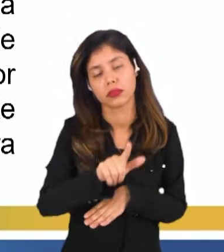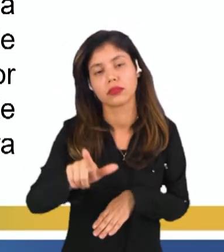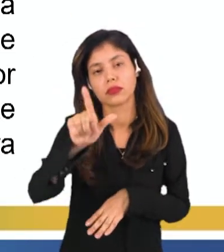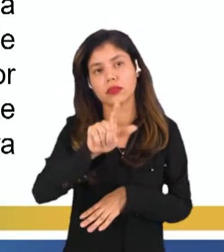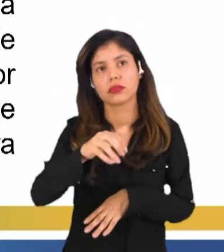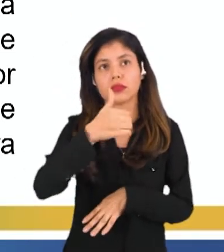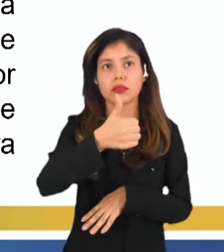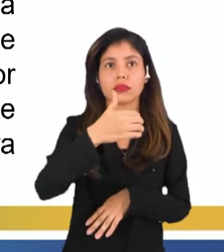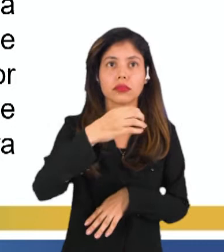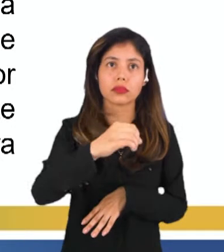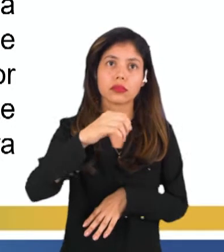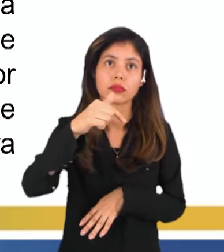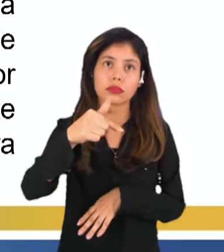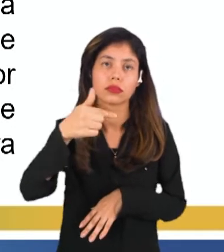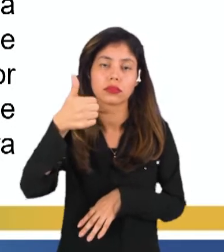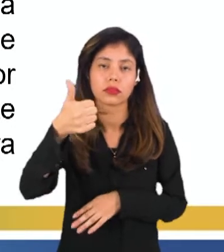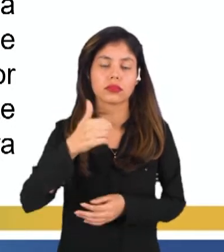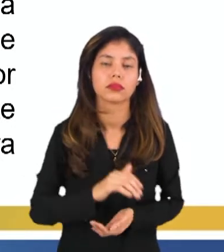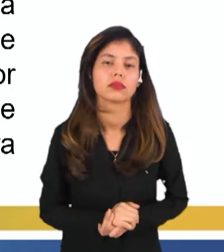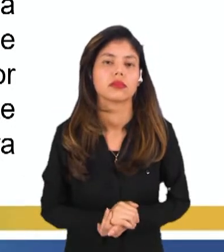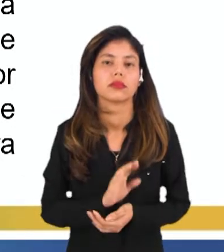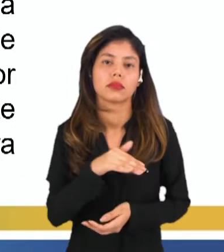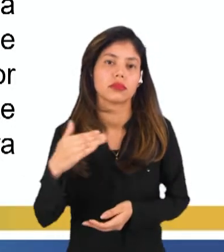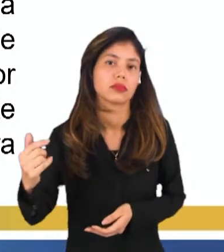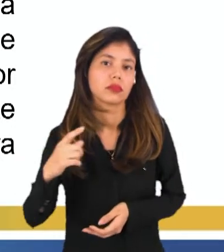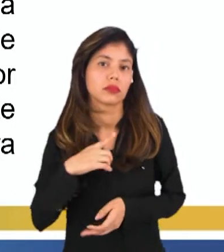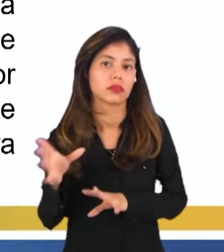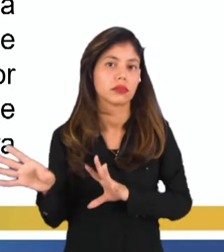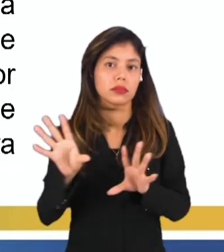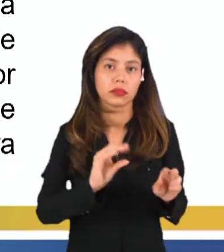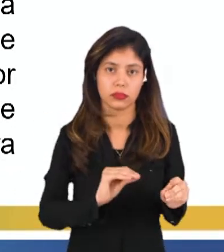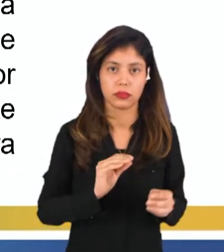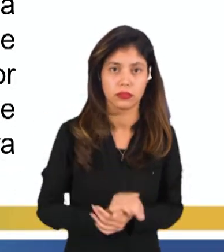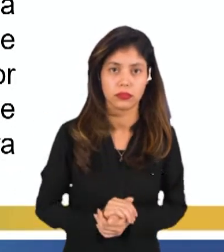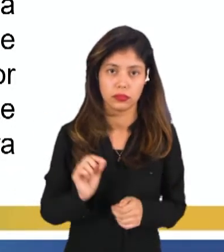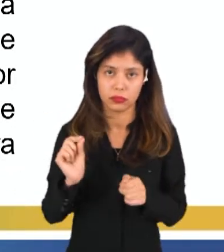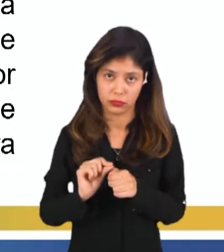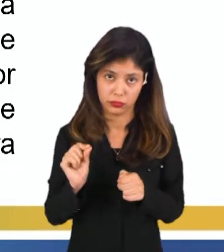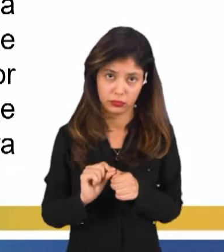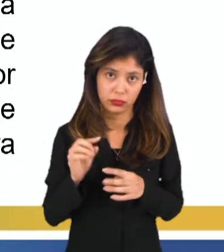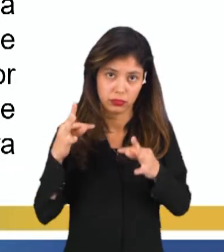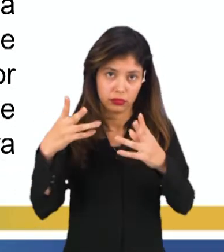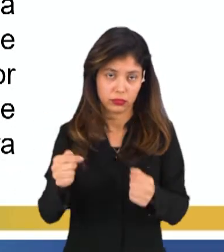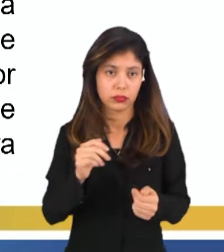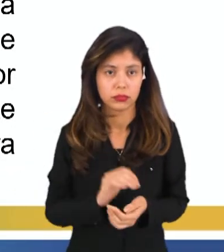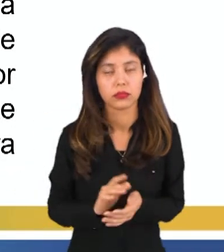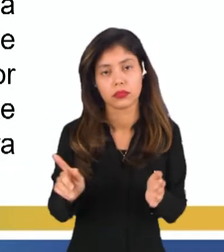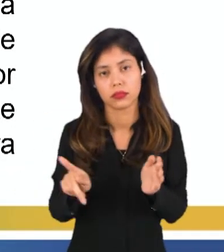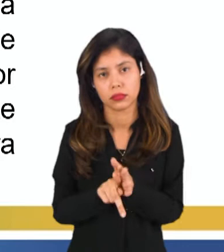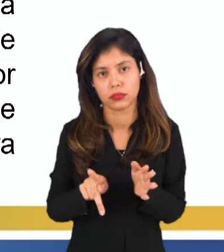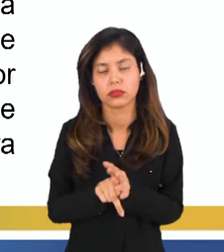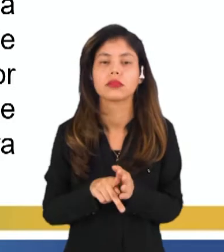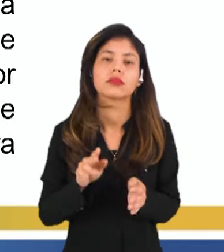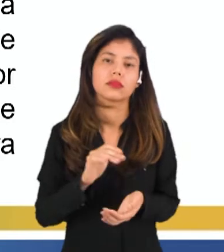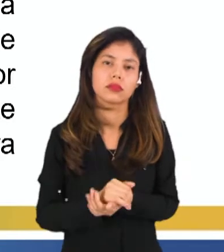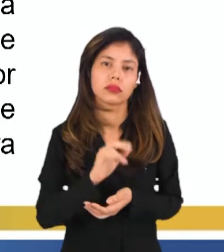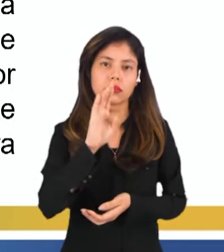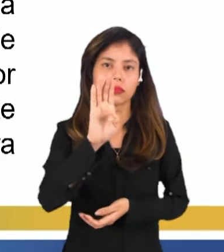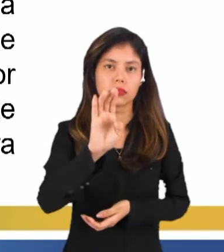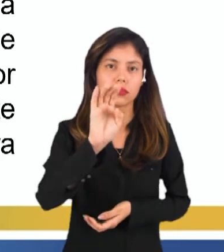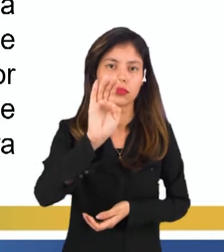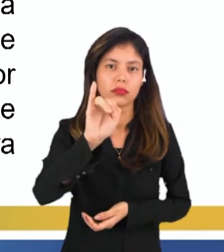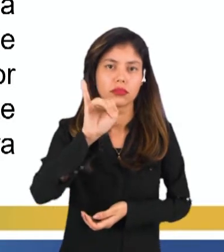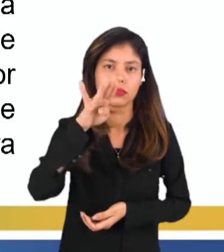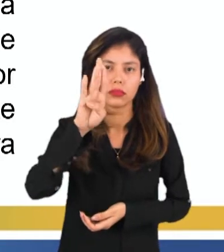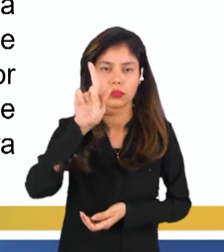em 1971. Enquanto ele se desempenhava, quando ele desempenhava o papel de embaixador, né,